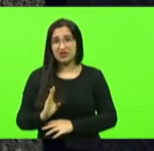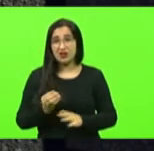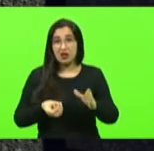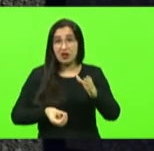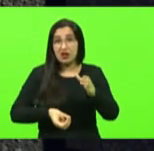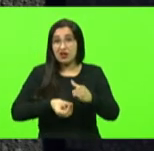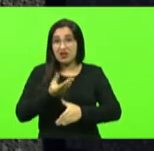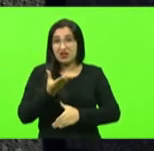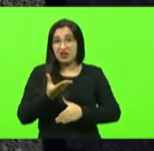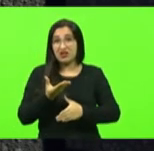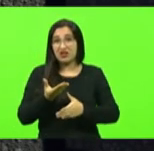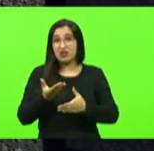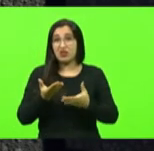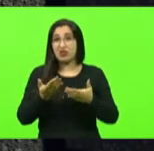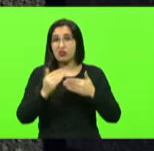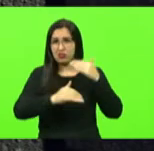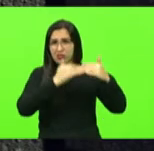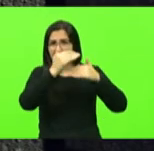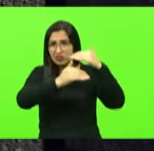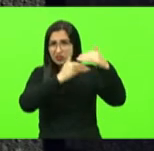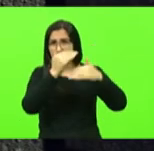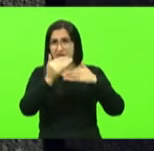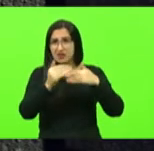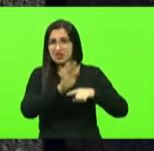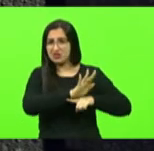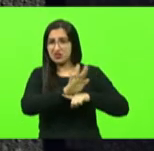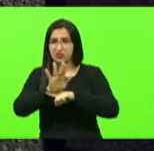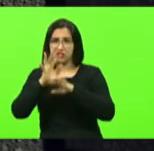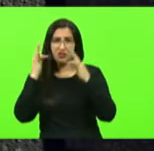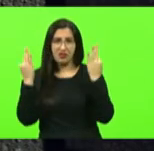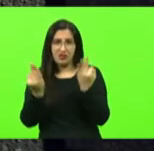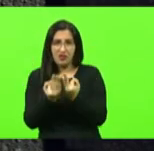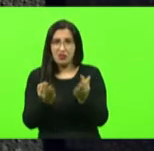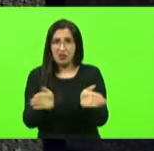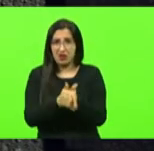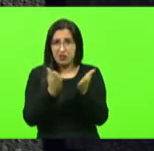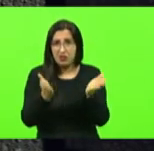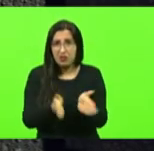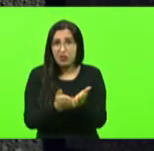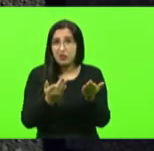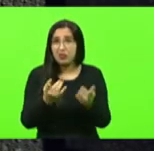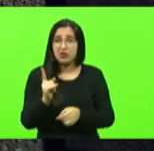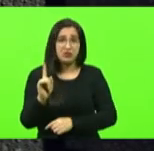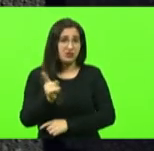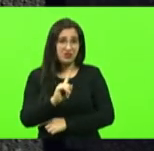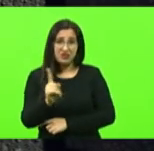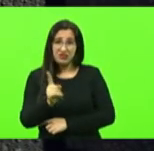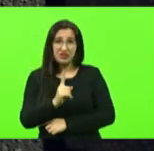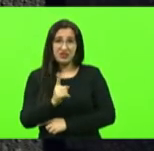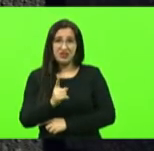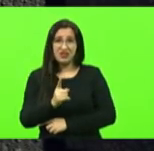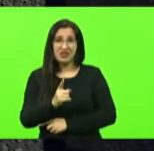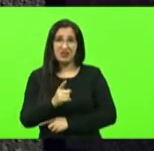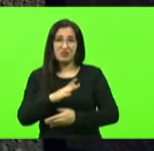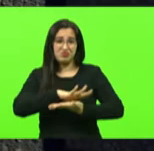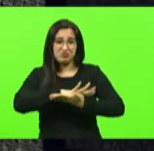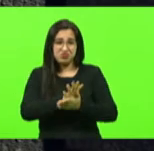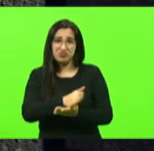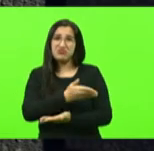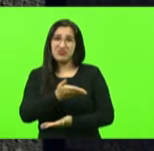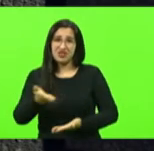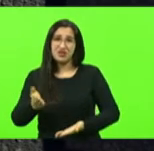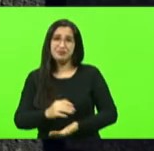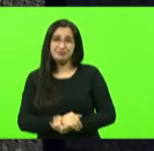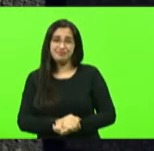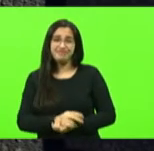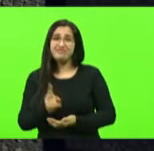para desenvolver, para ajudar as famílias que moram nas Paranguçu ou os atingidos. Então,